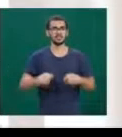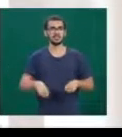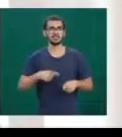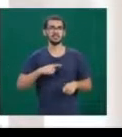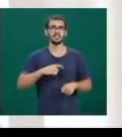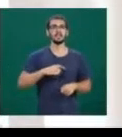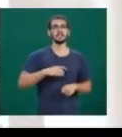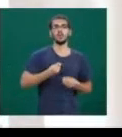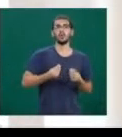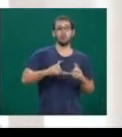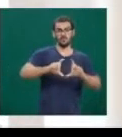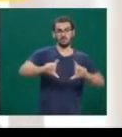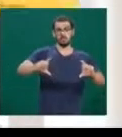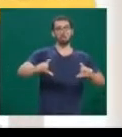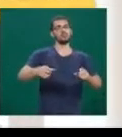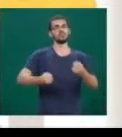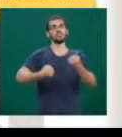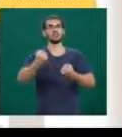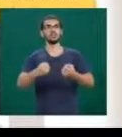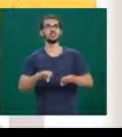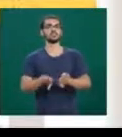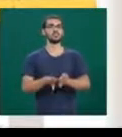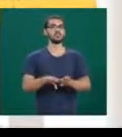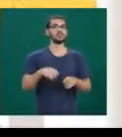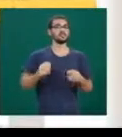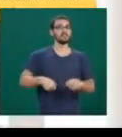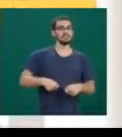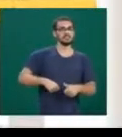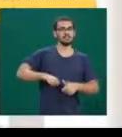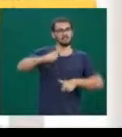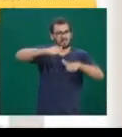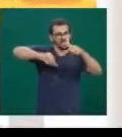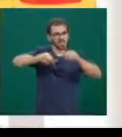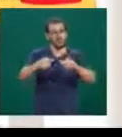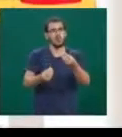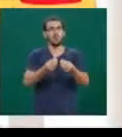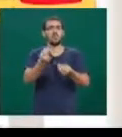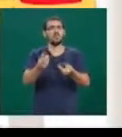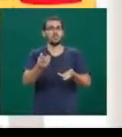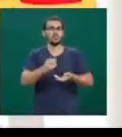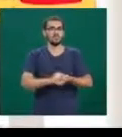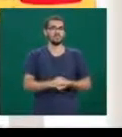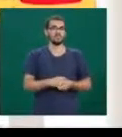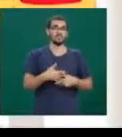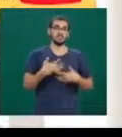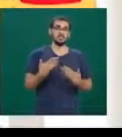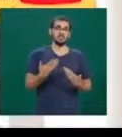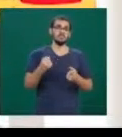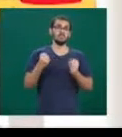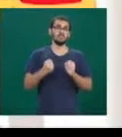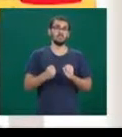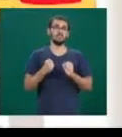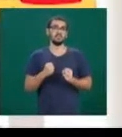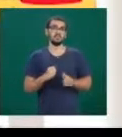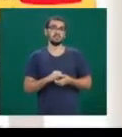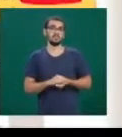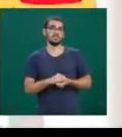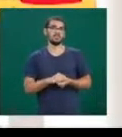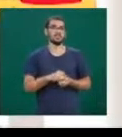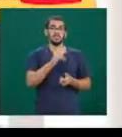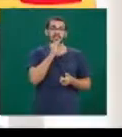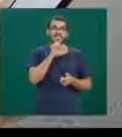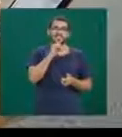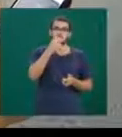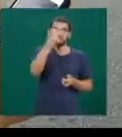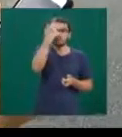requisitos. É feita também uma avaliação da carona. Nesse caso, o motorista ou caroneiro pode até mesmo ser excluído